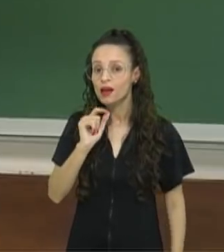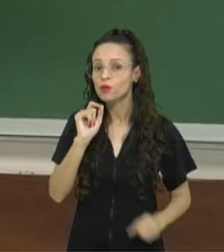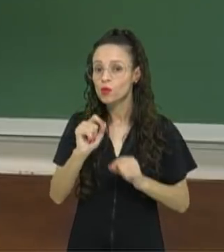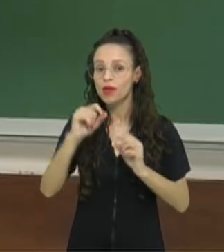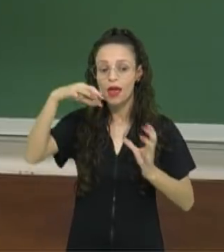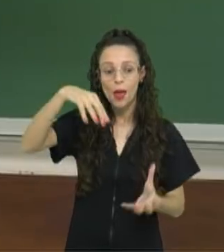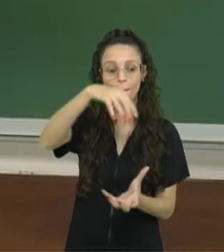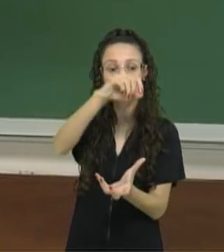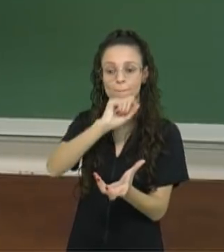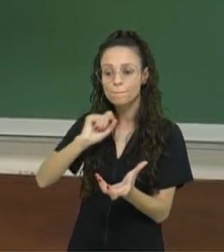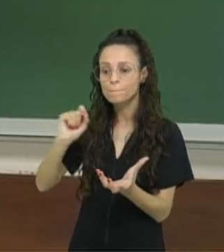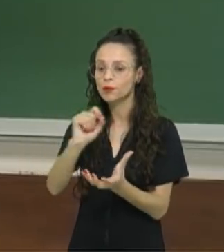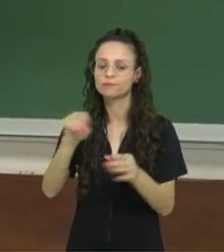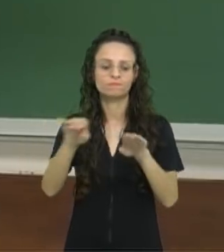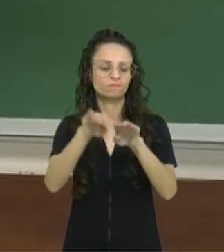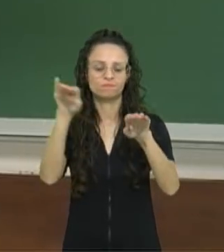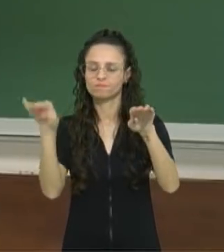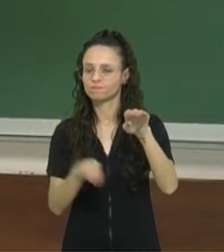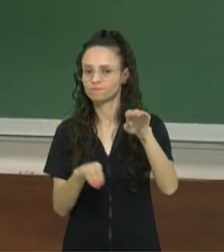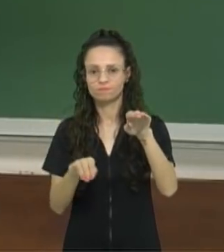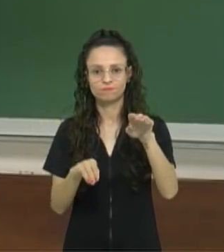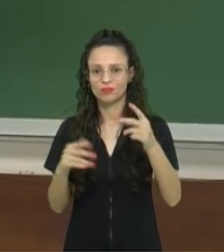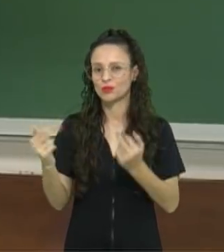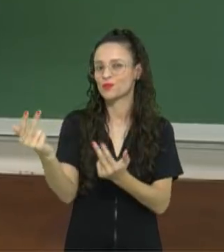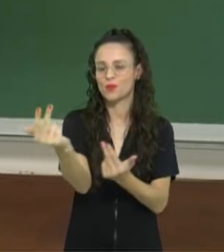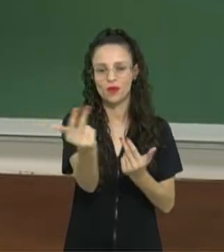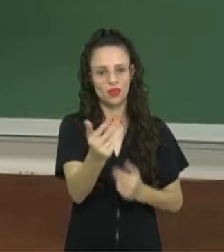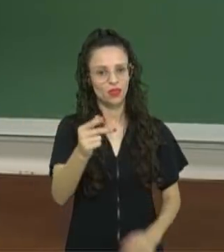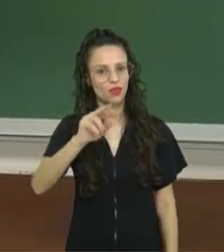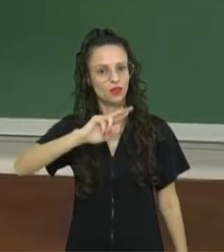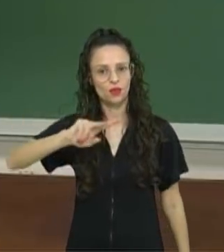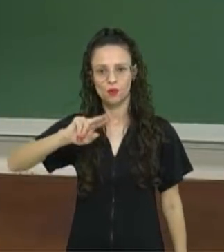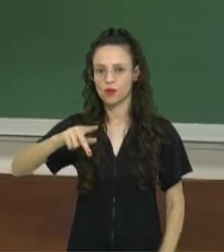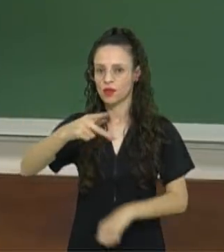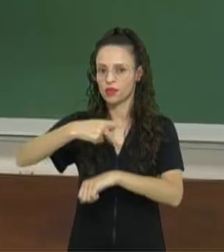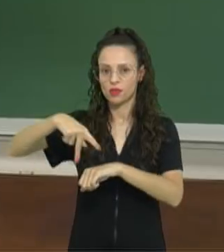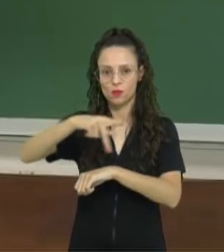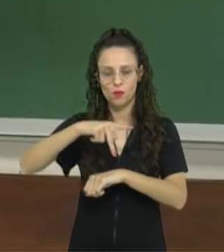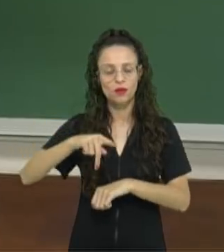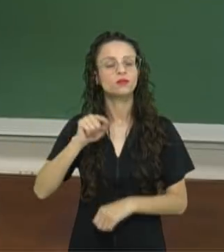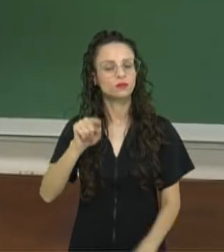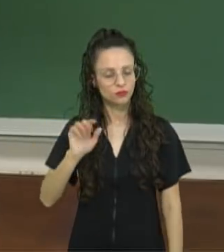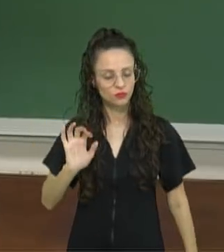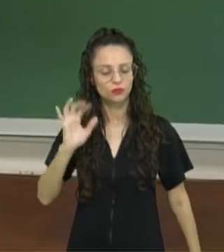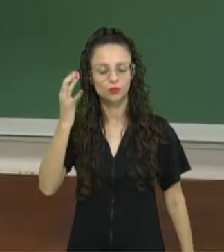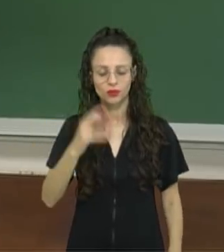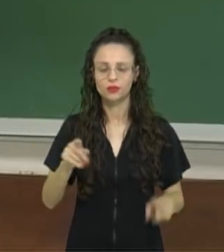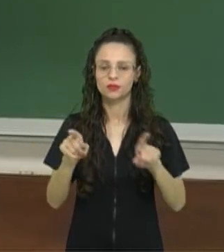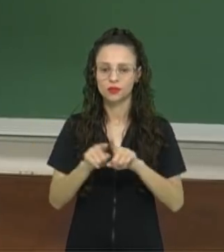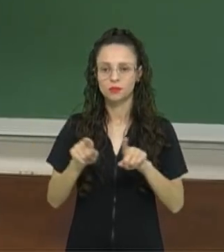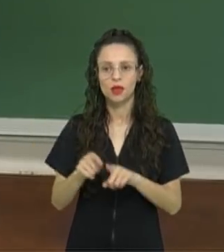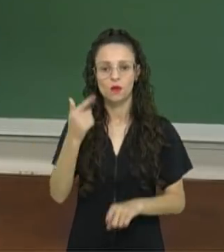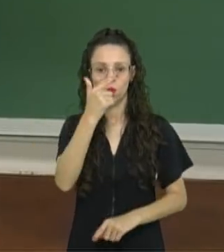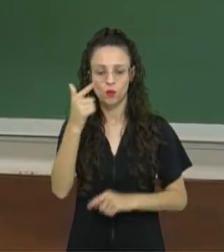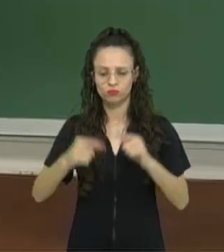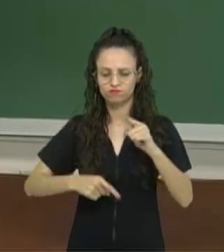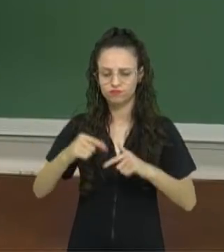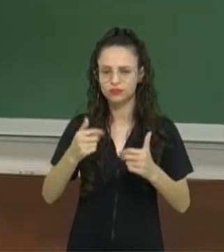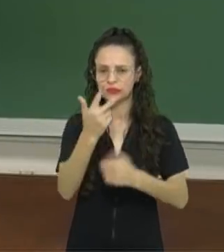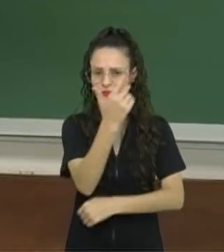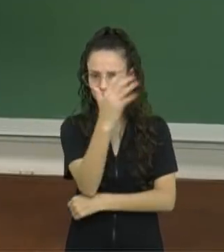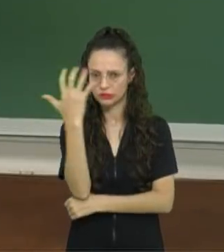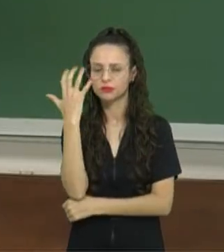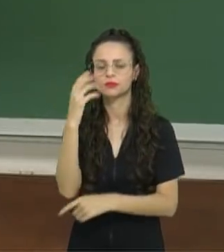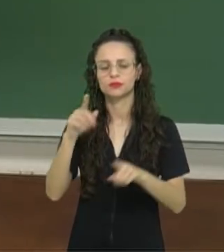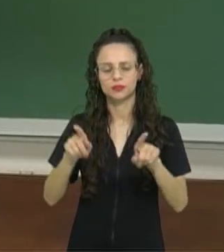ela é distribuída de forma desigual entre os países, e isso acontece com os outros recursos também.